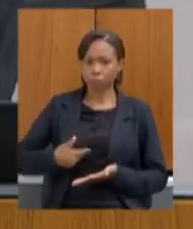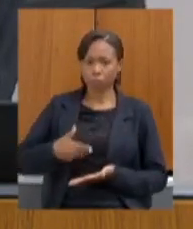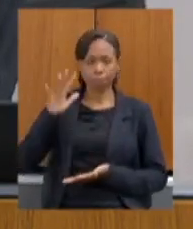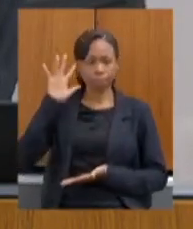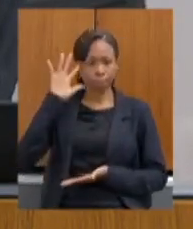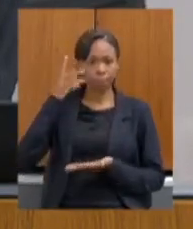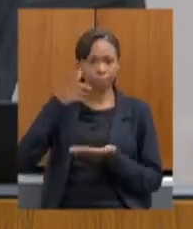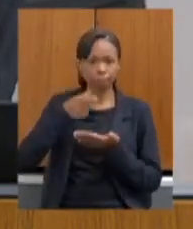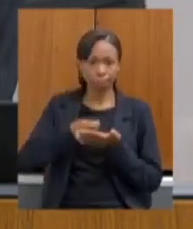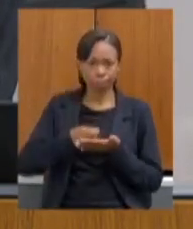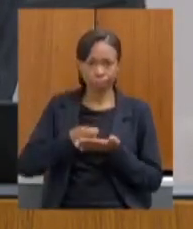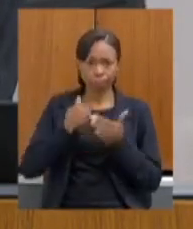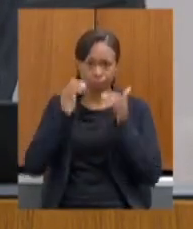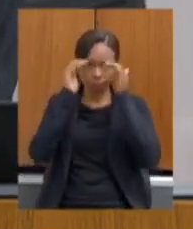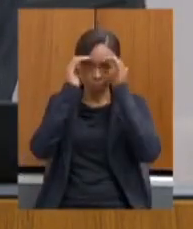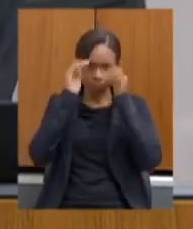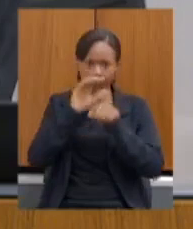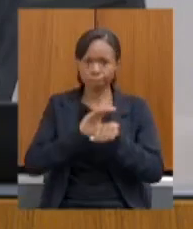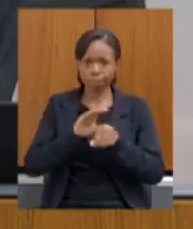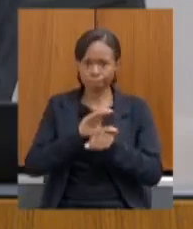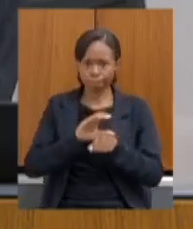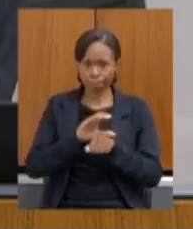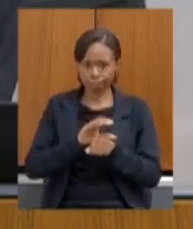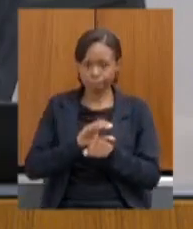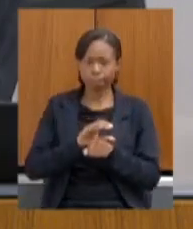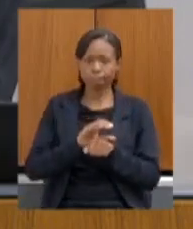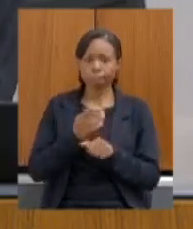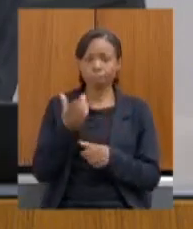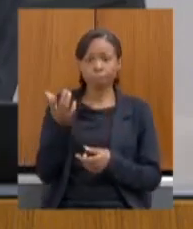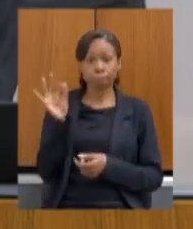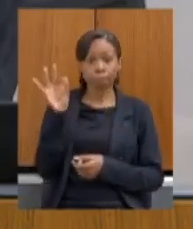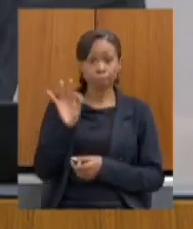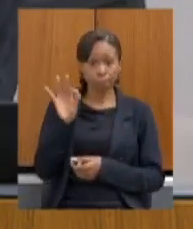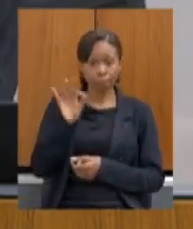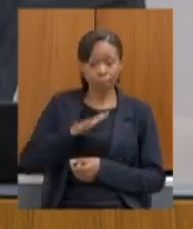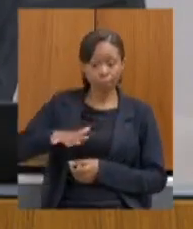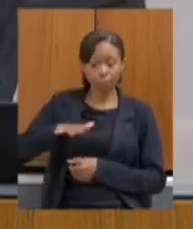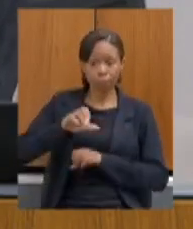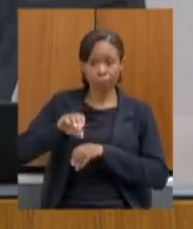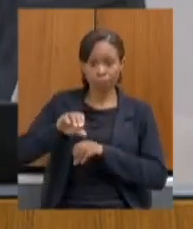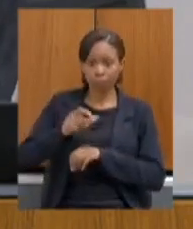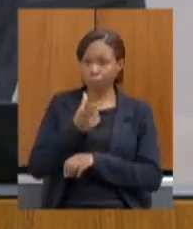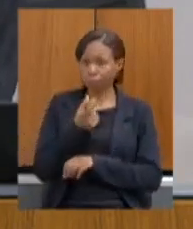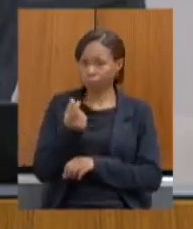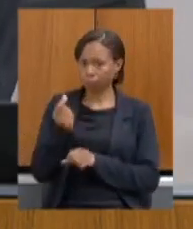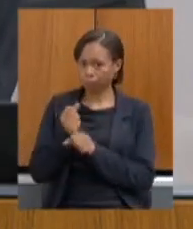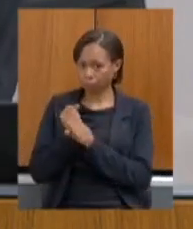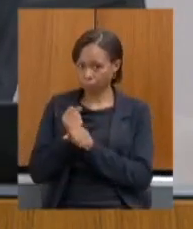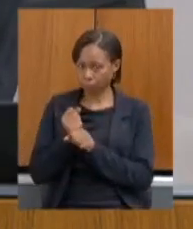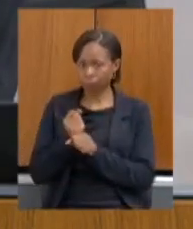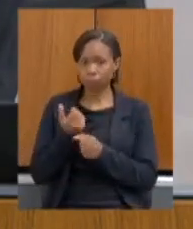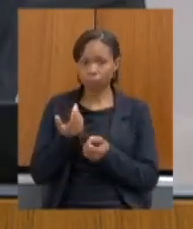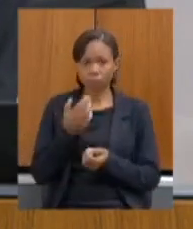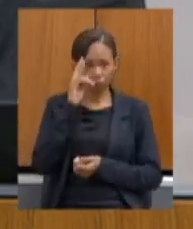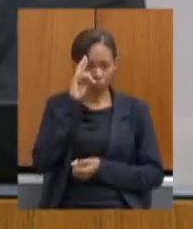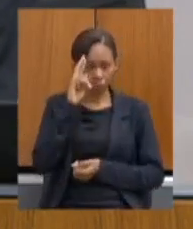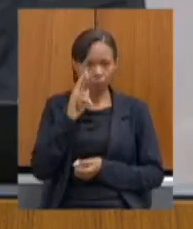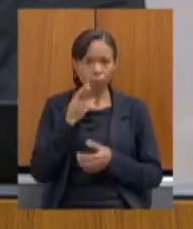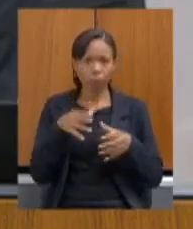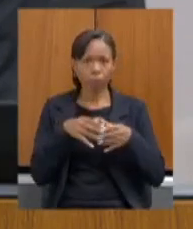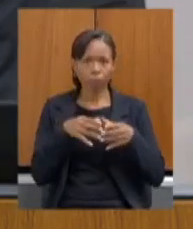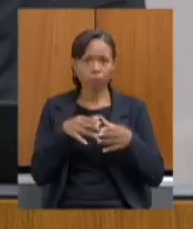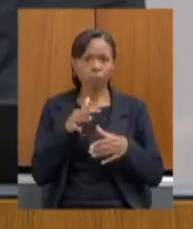disposto na Constituição da República referentes ao percentual mínimo previsto na área de saúde e educação no ano 2020. Celentíssimo senhor presidente da Comissão de